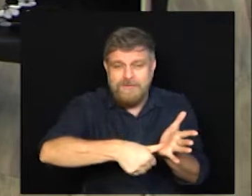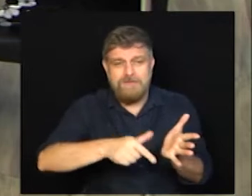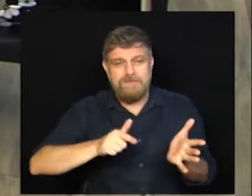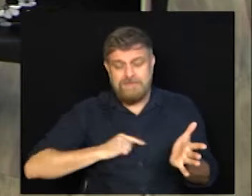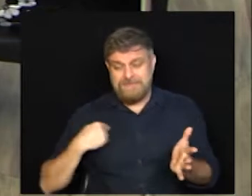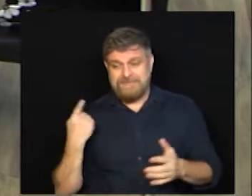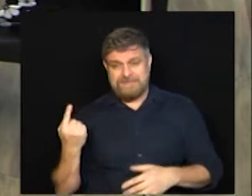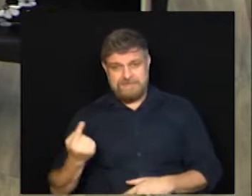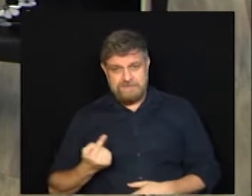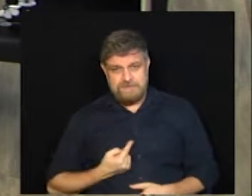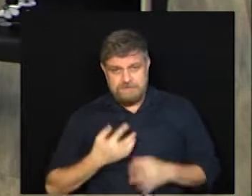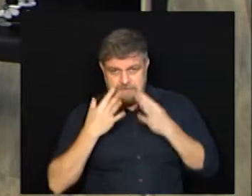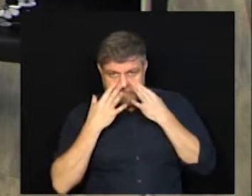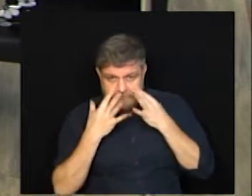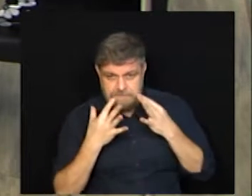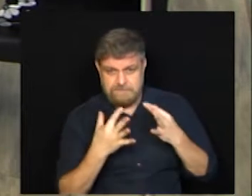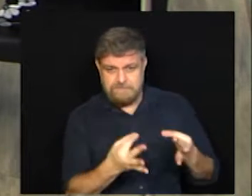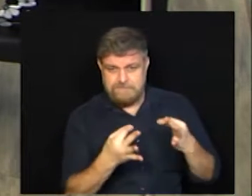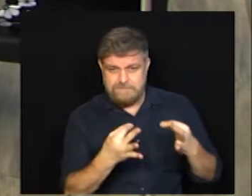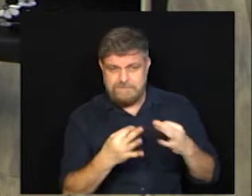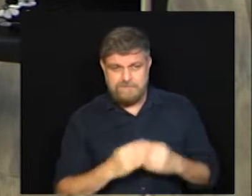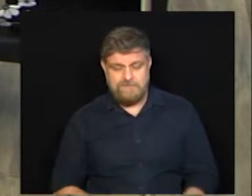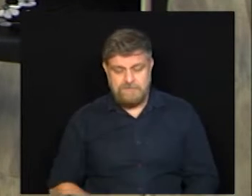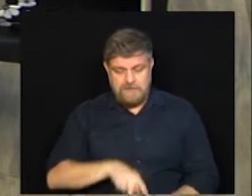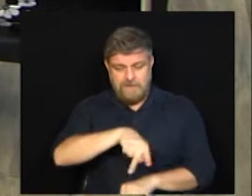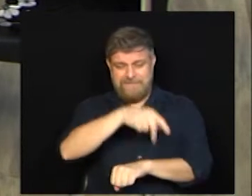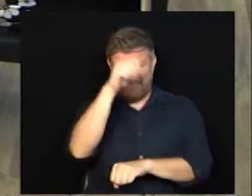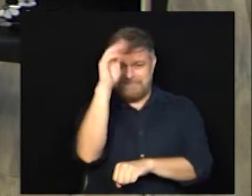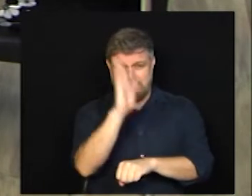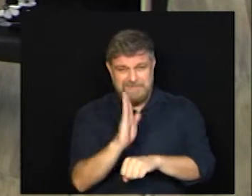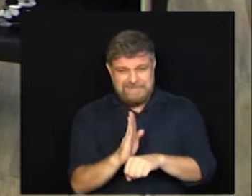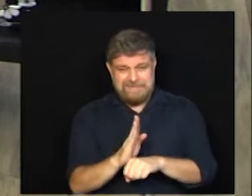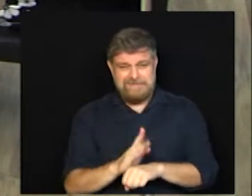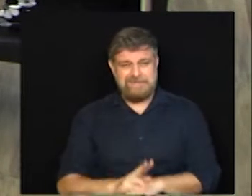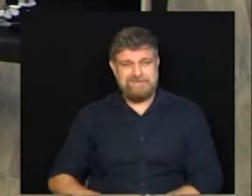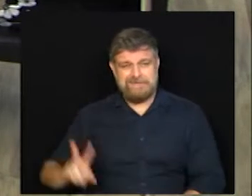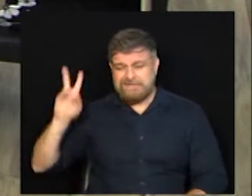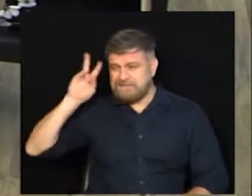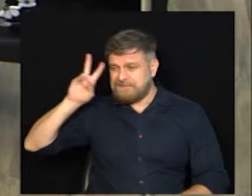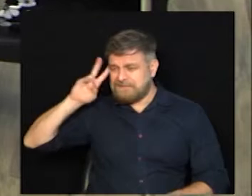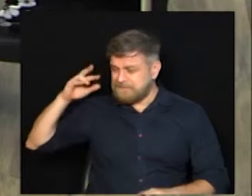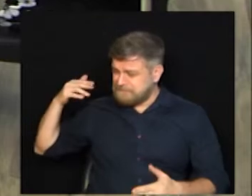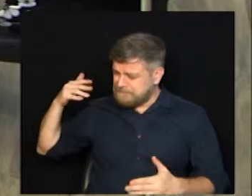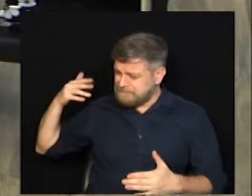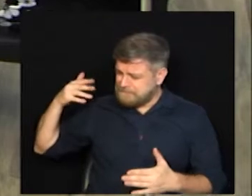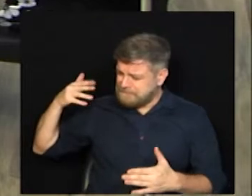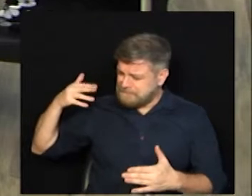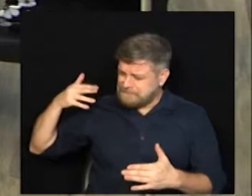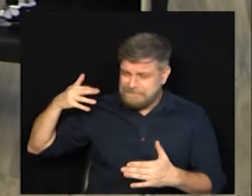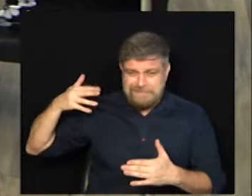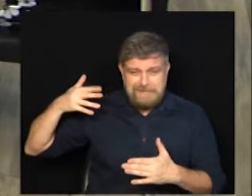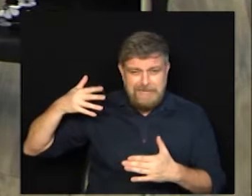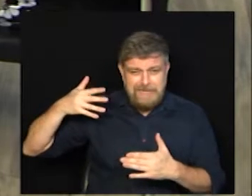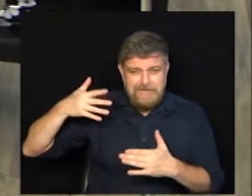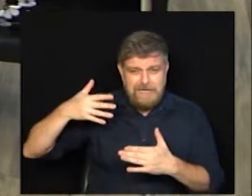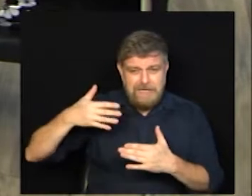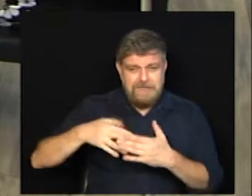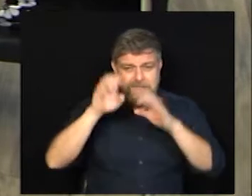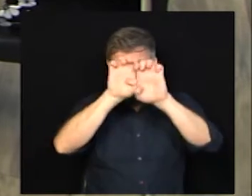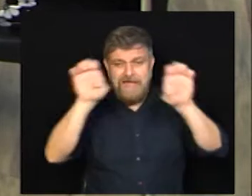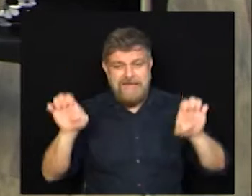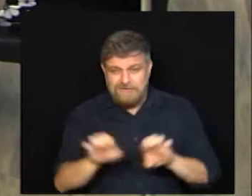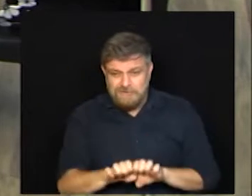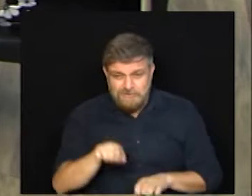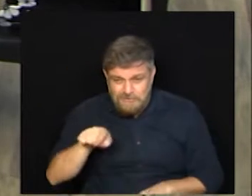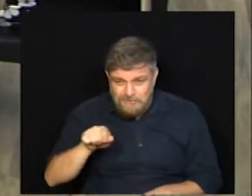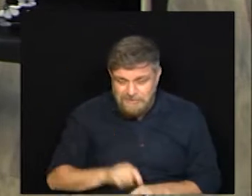nós olharmos para o Estado brasileiro, nós vamos ver que ele está totalmente estruturado para não